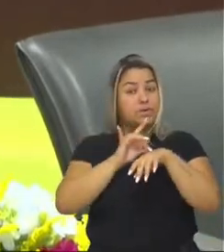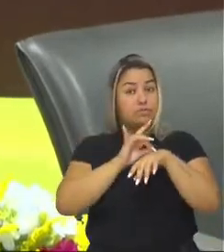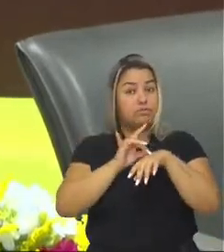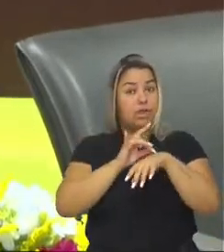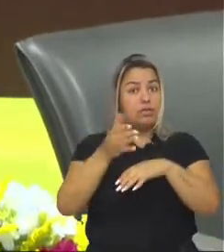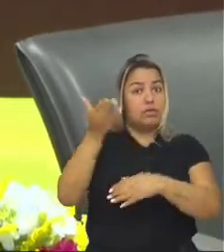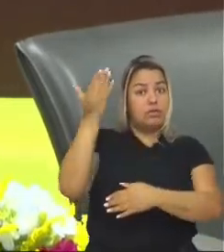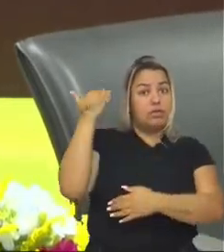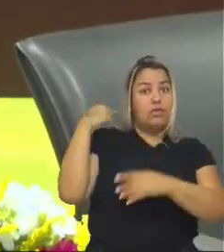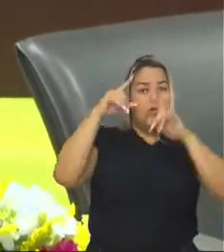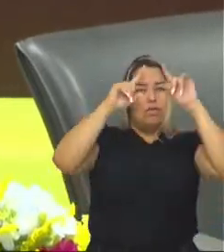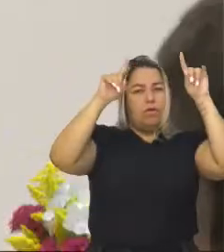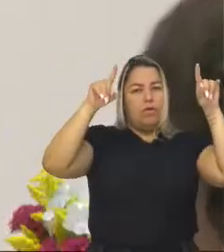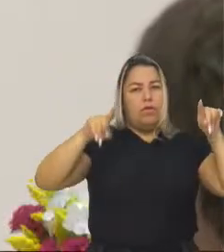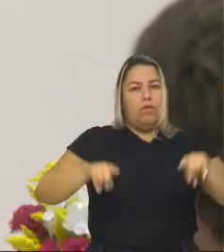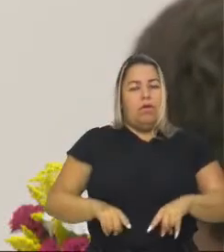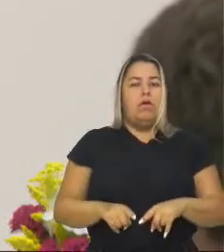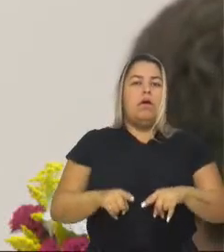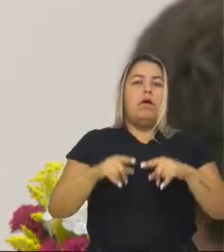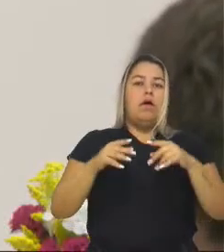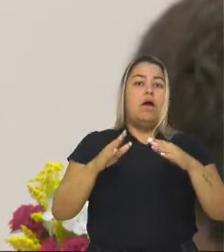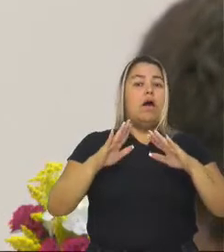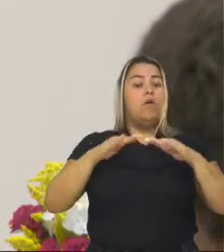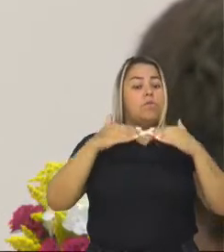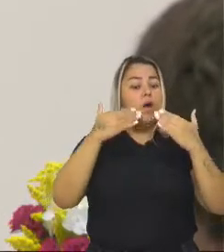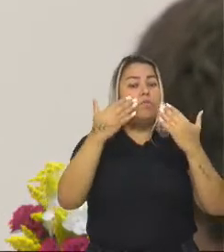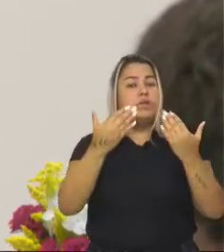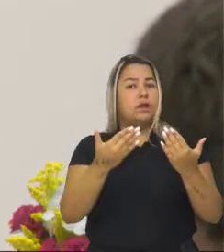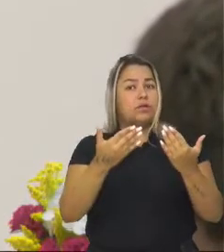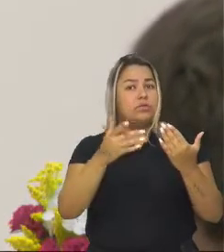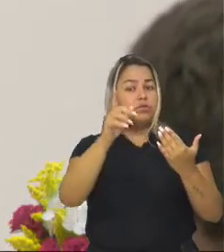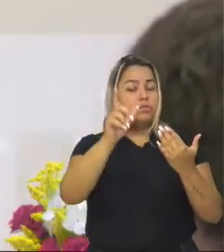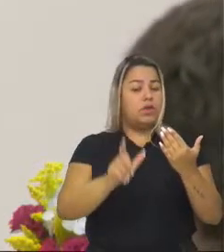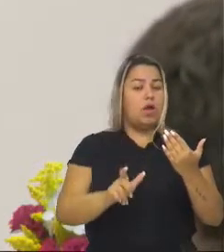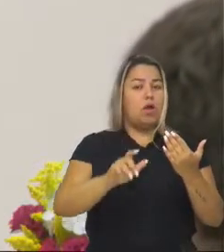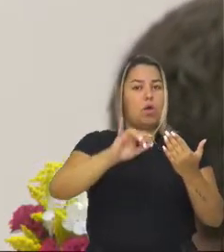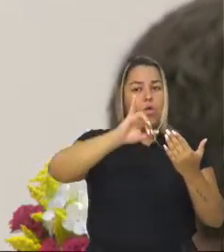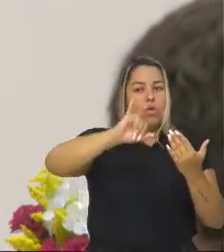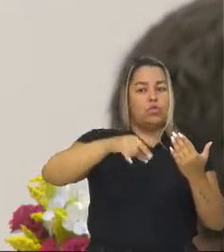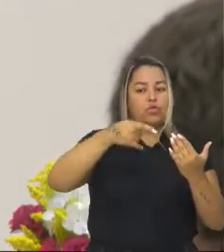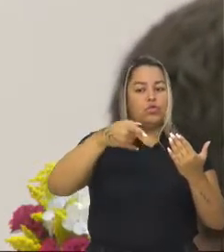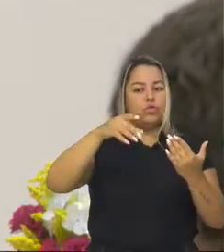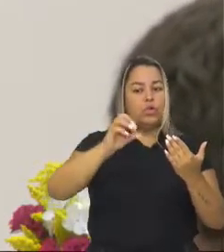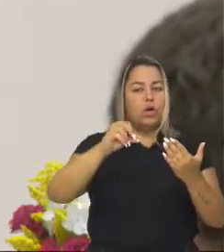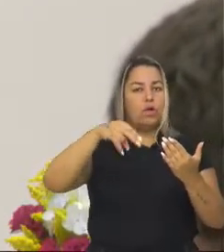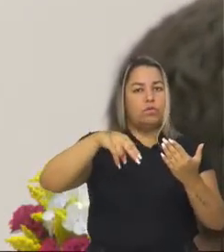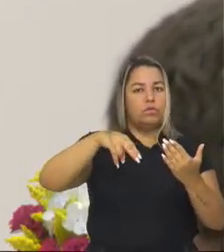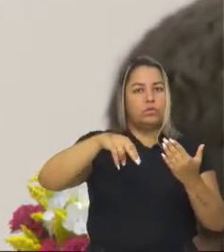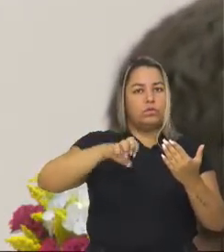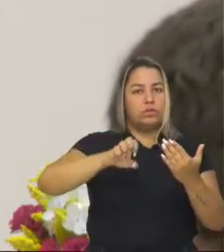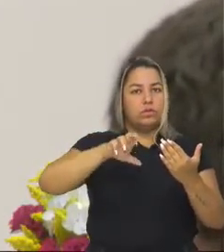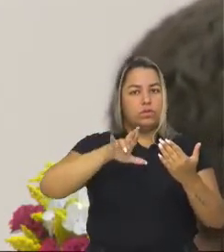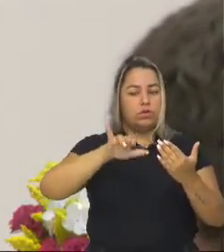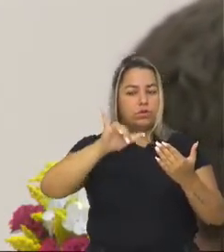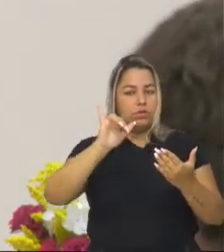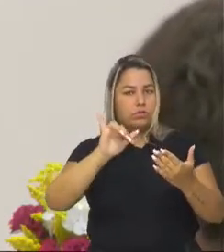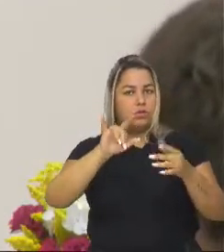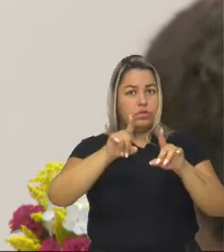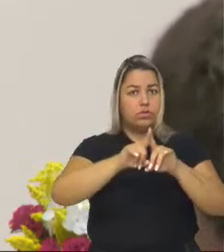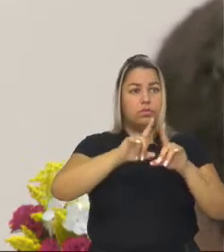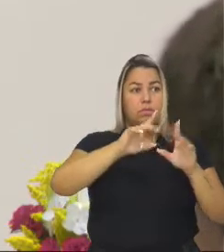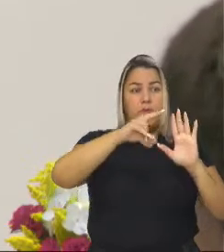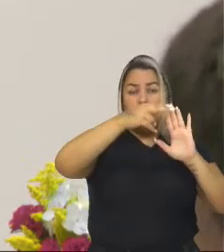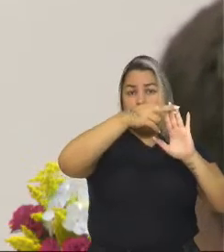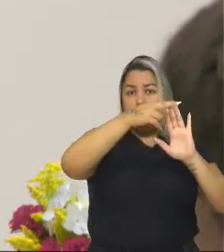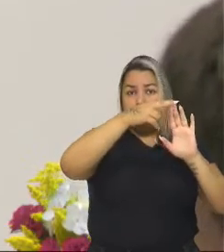banner com a homenagem à descrição do prêmio João W. Nery, um professor e uma ancestralidade